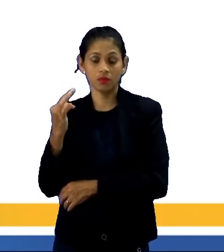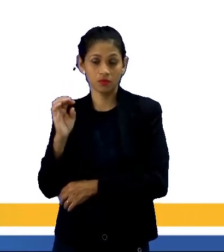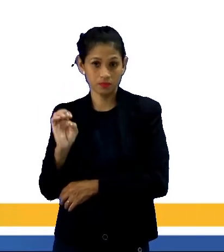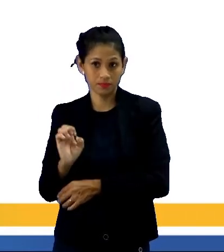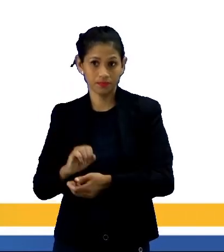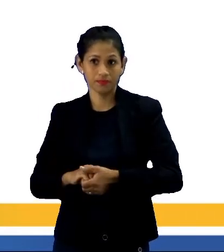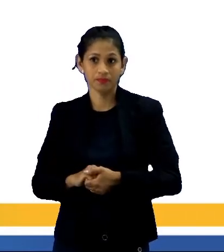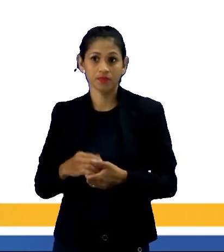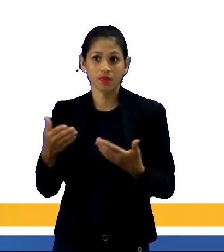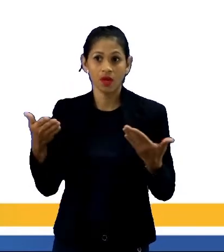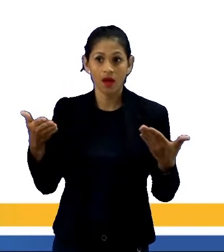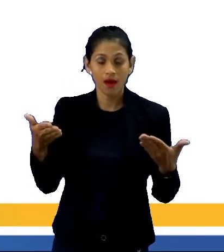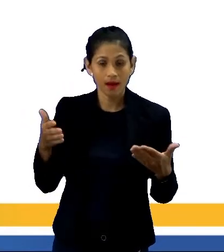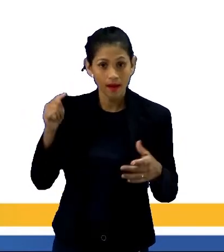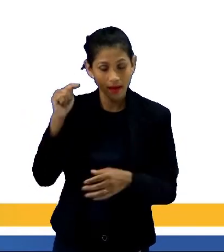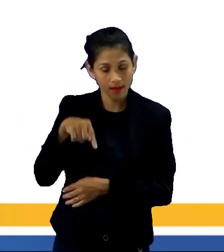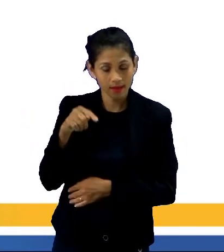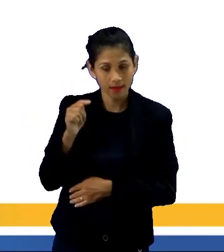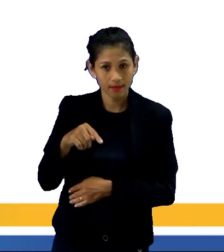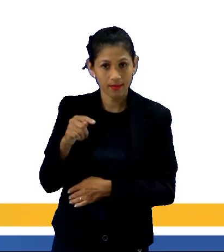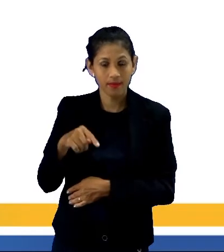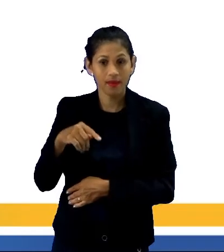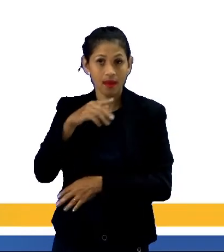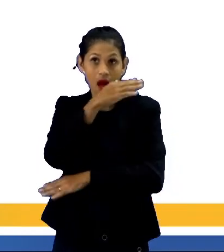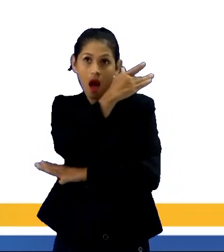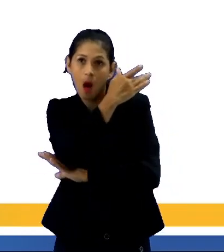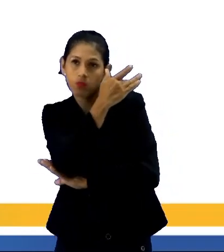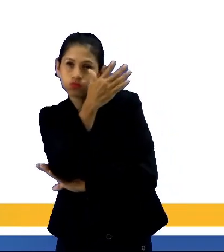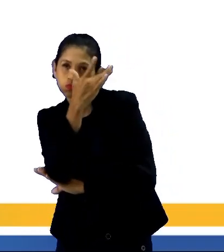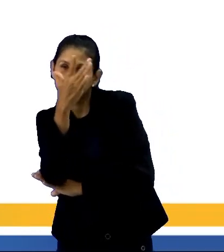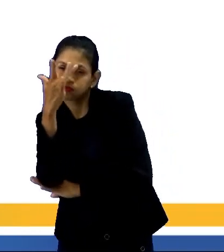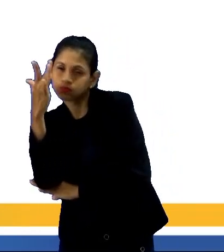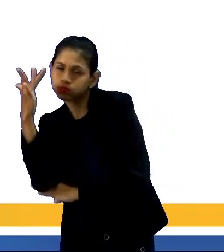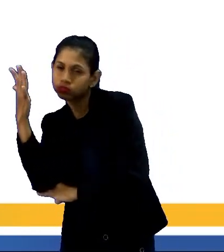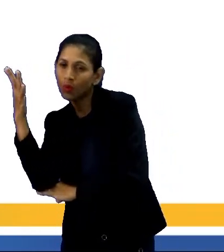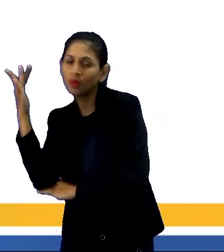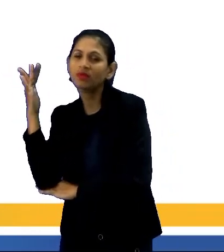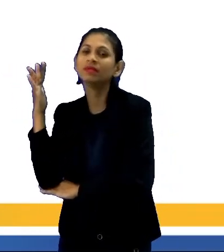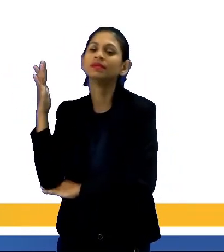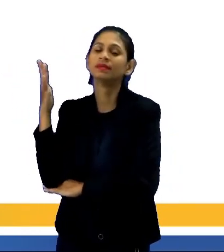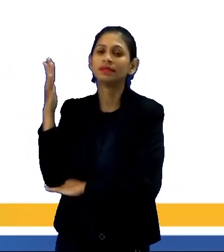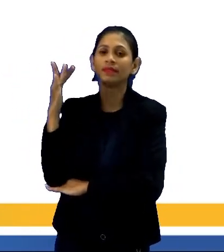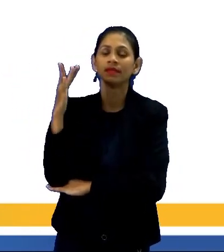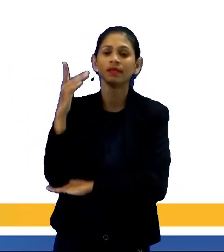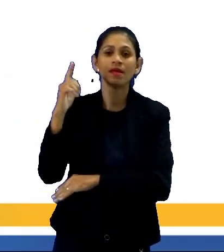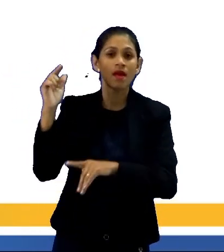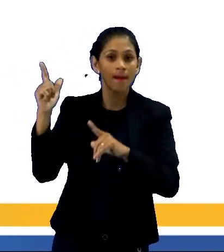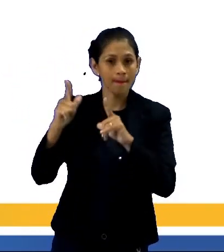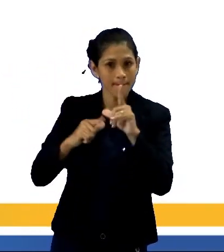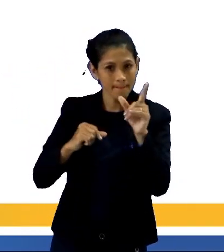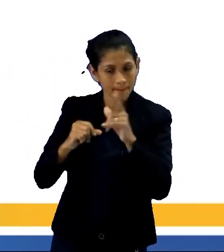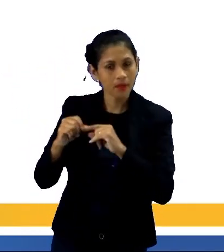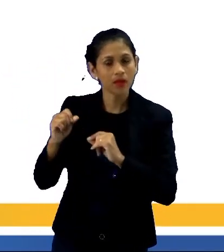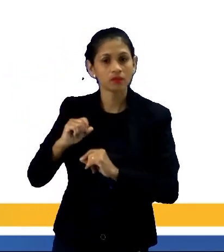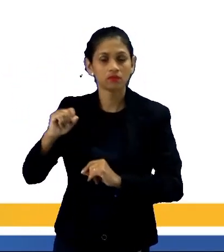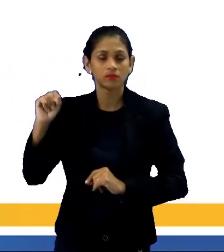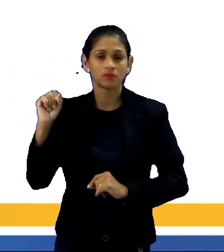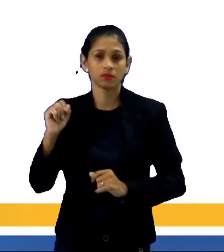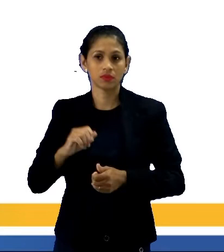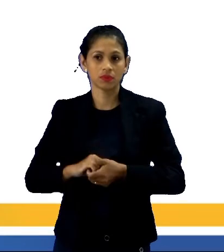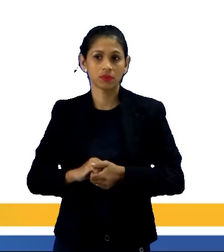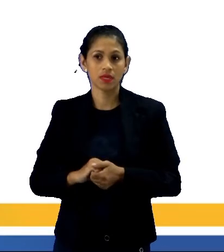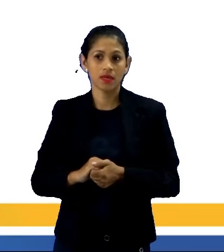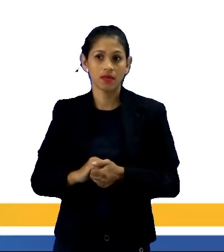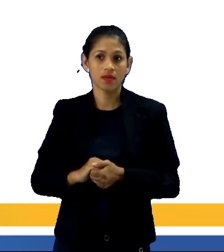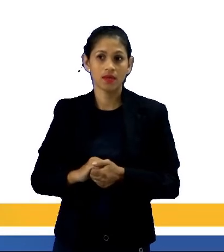aqui a natureza é a estrela. Então, por esse slogan, gente, aqui a natureza é a estrela, estrela vem no